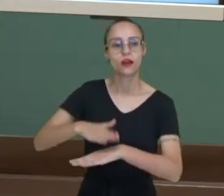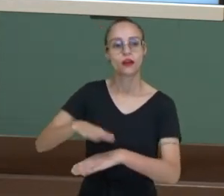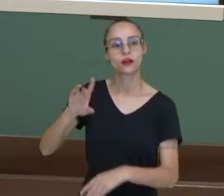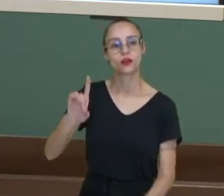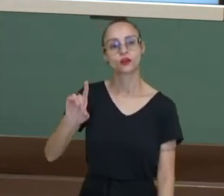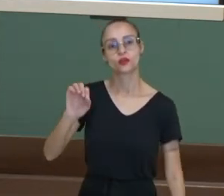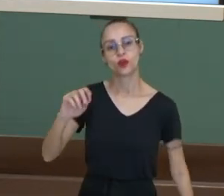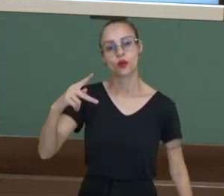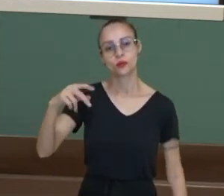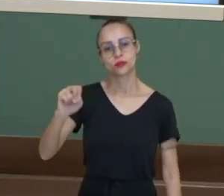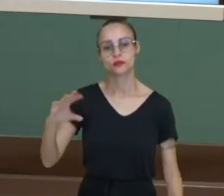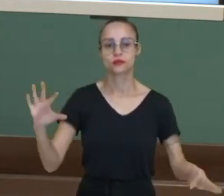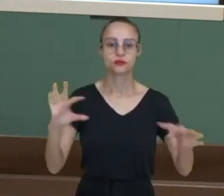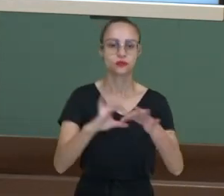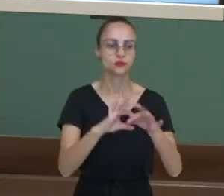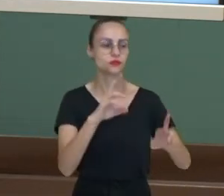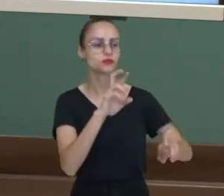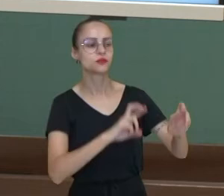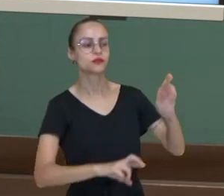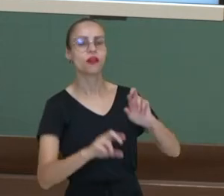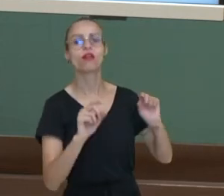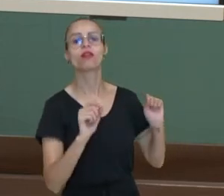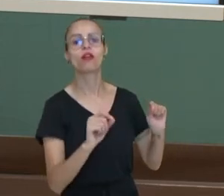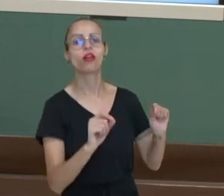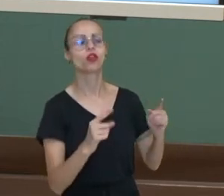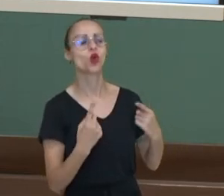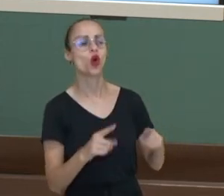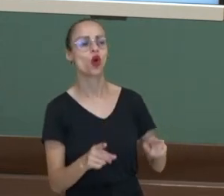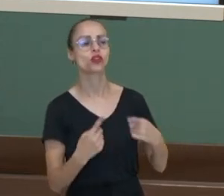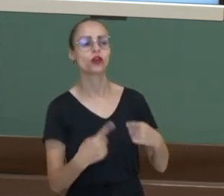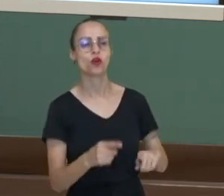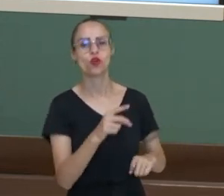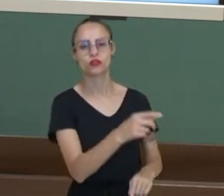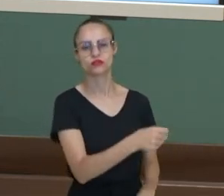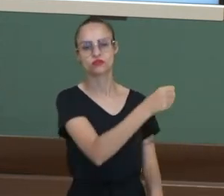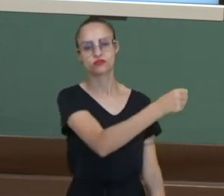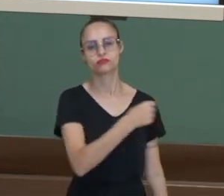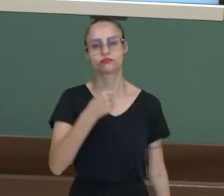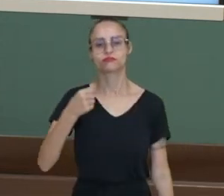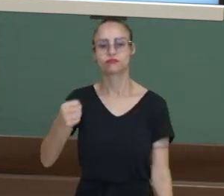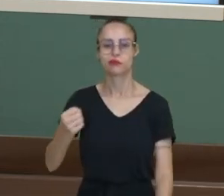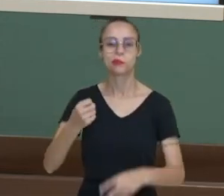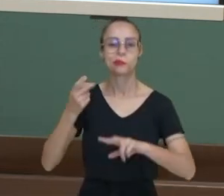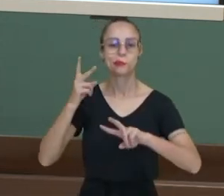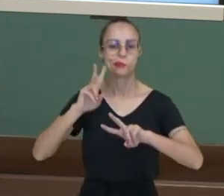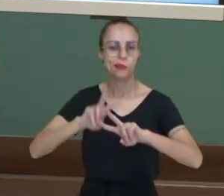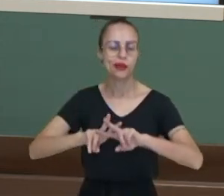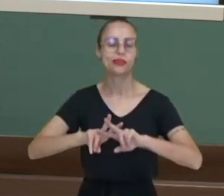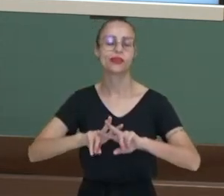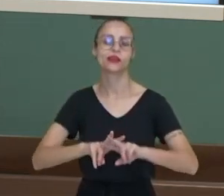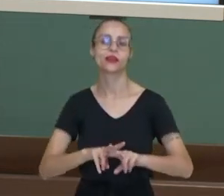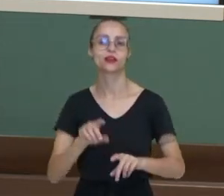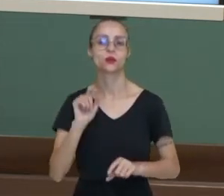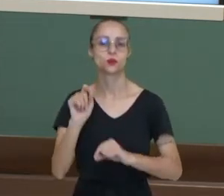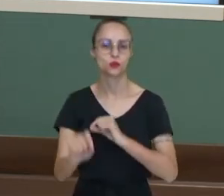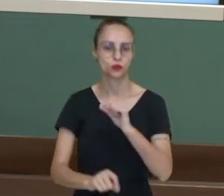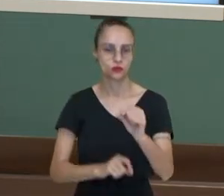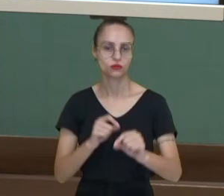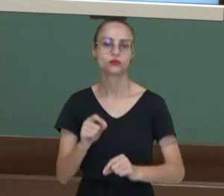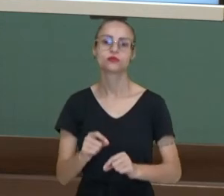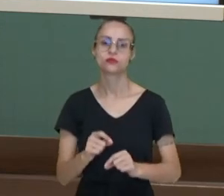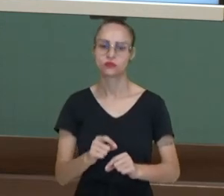aí ligados a tentar verificar quem seriam os opositores, prender esses opositores, e aí usavam de meios incluindo